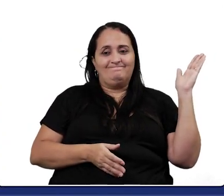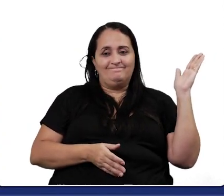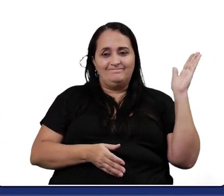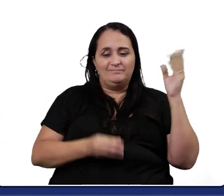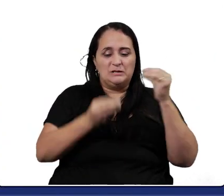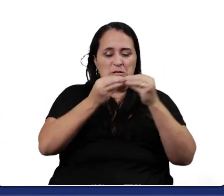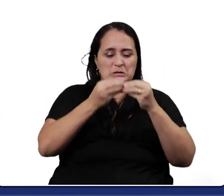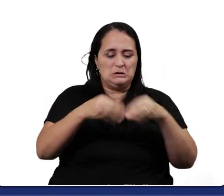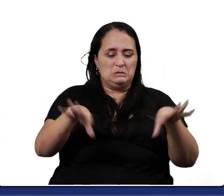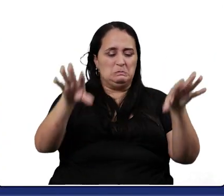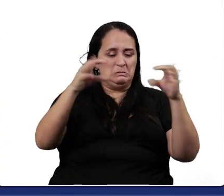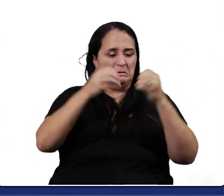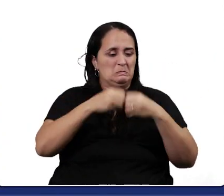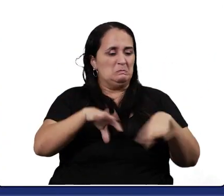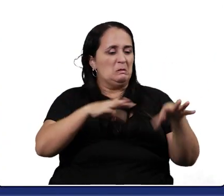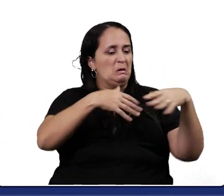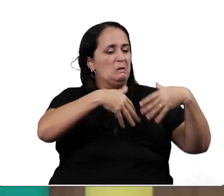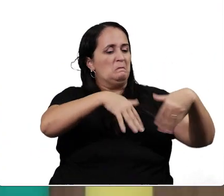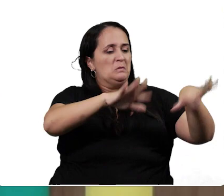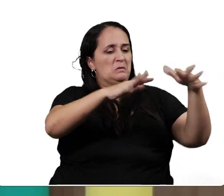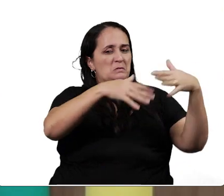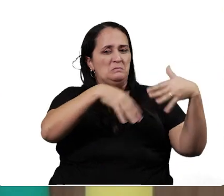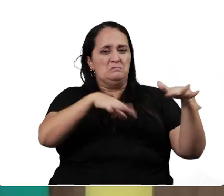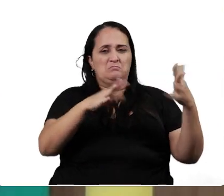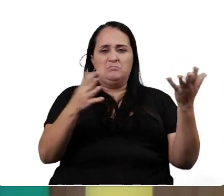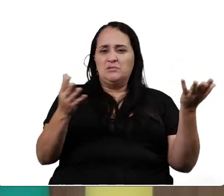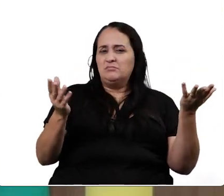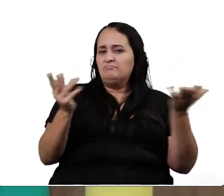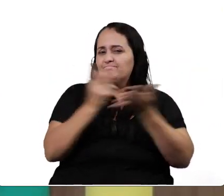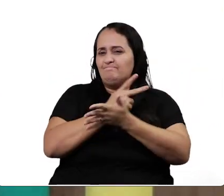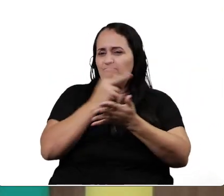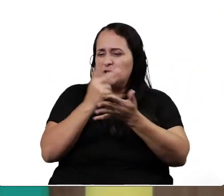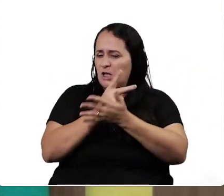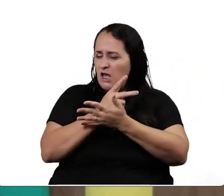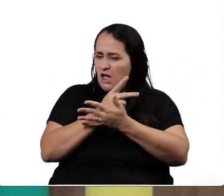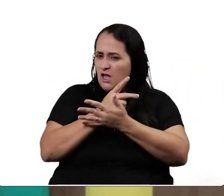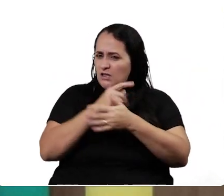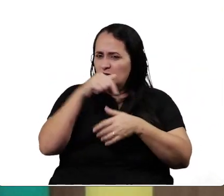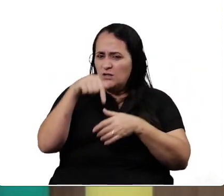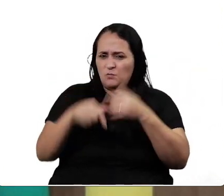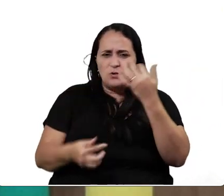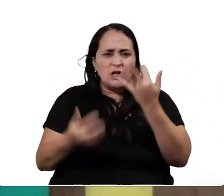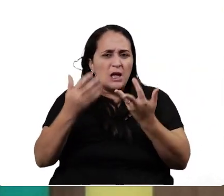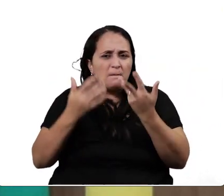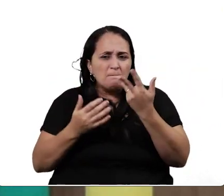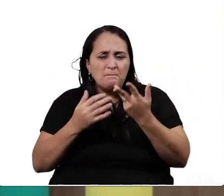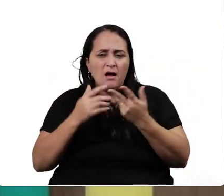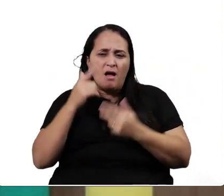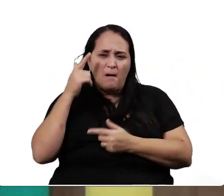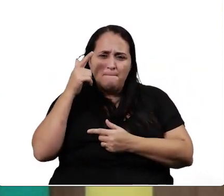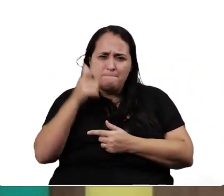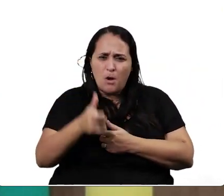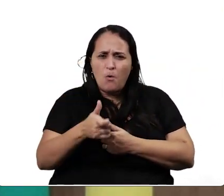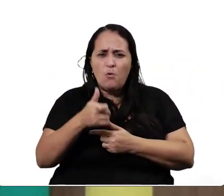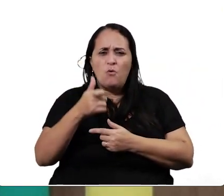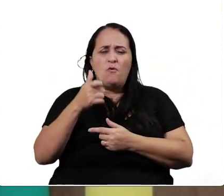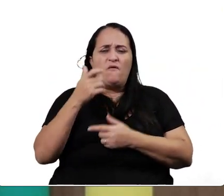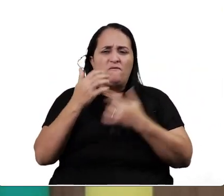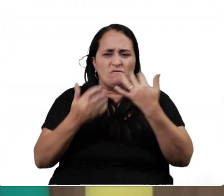Eita, é desperdiçar. Não, você está errada. Queimar é botar fogo, é